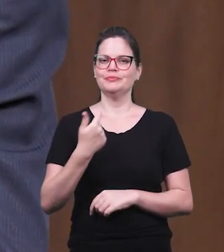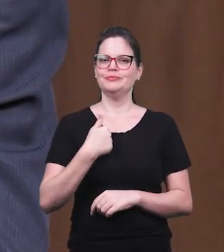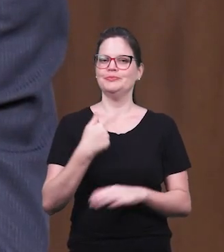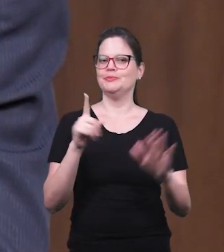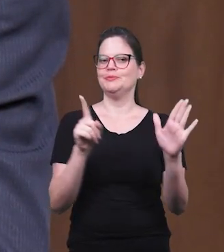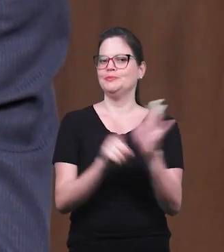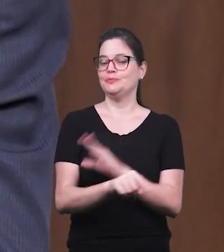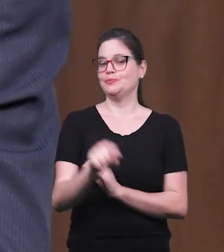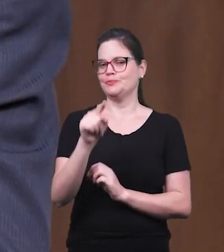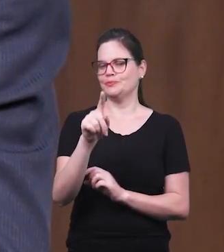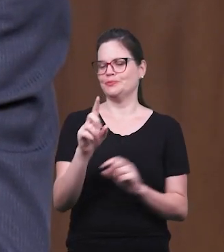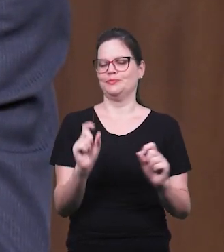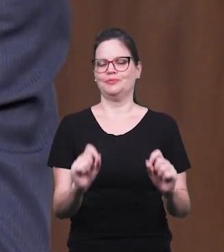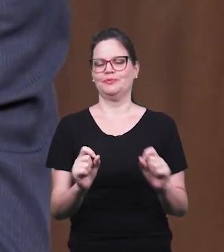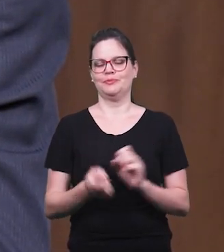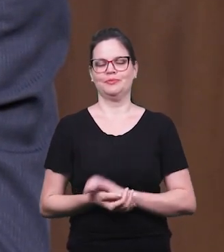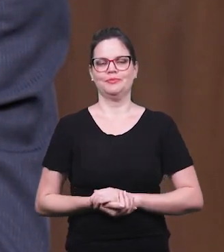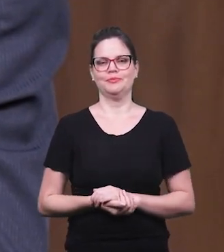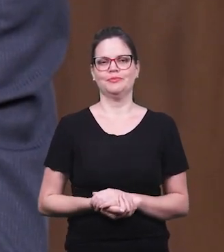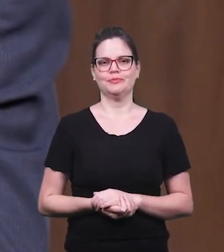que é o seguinte,